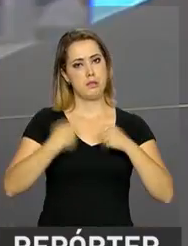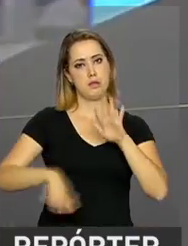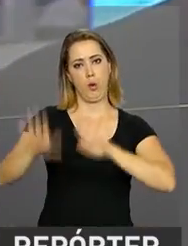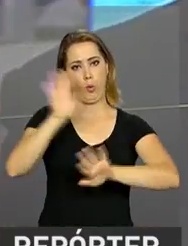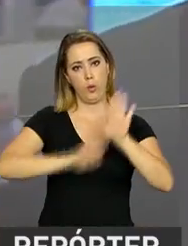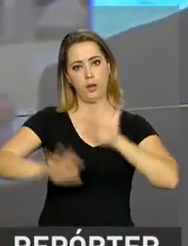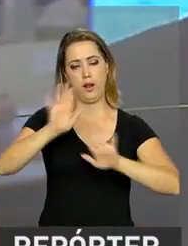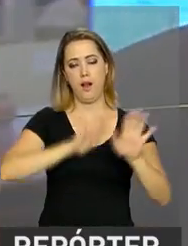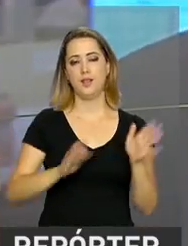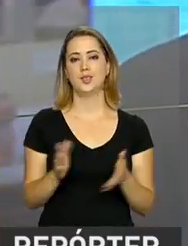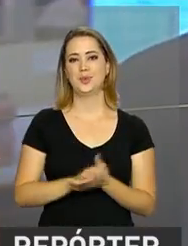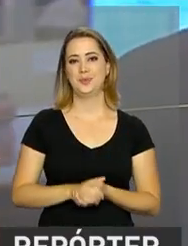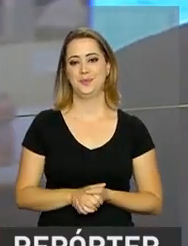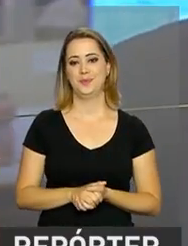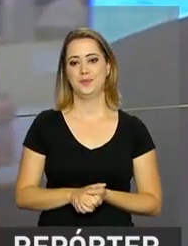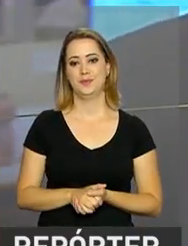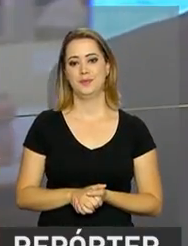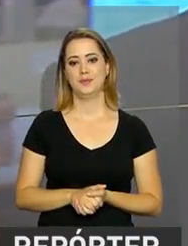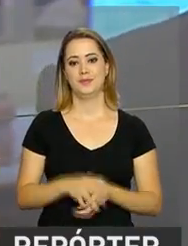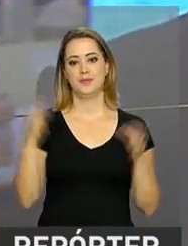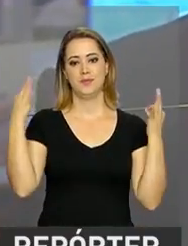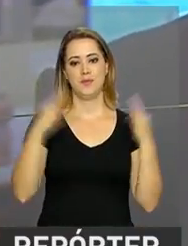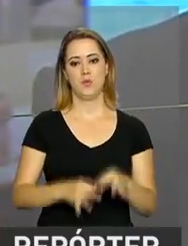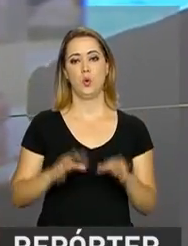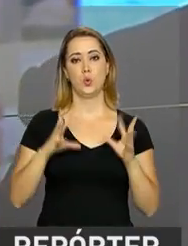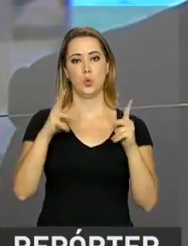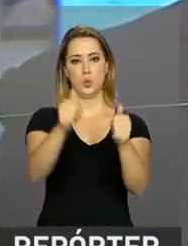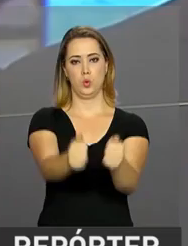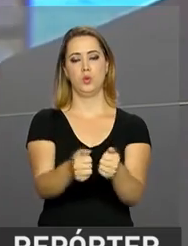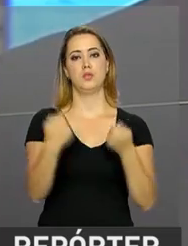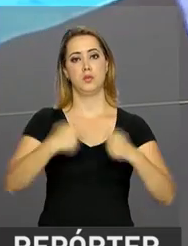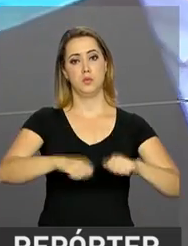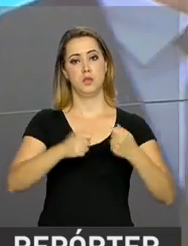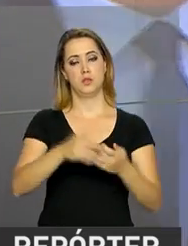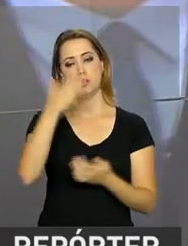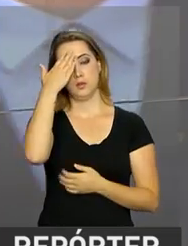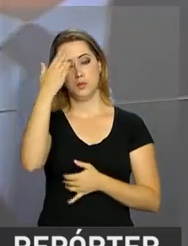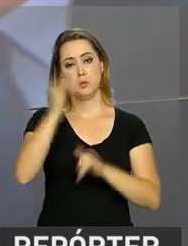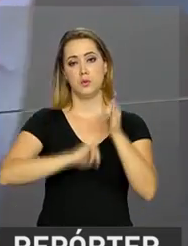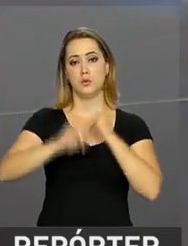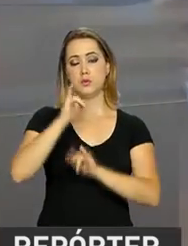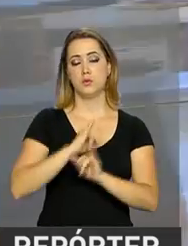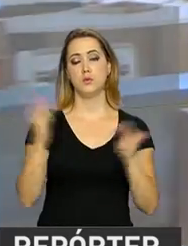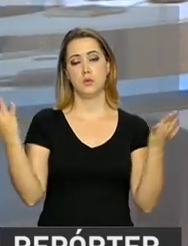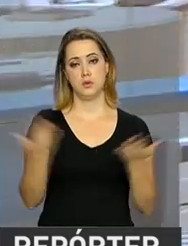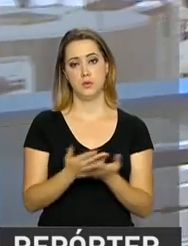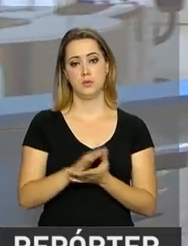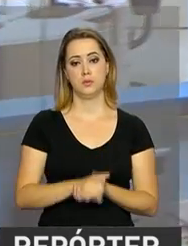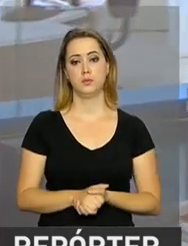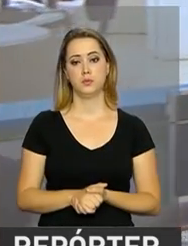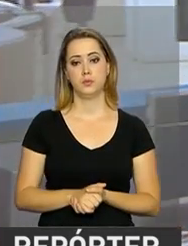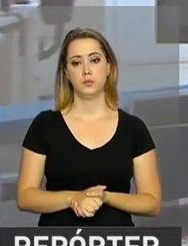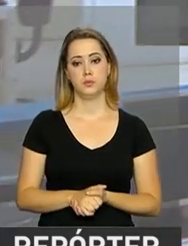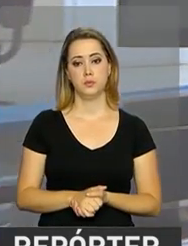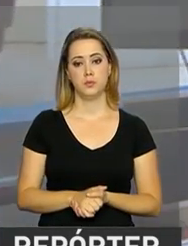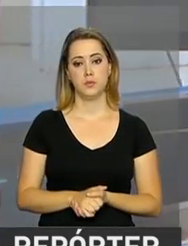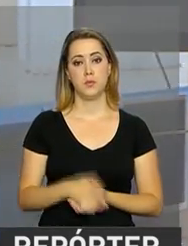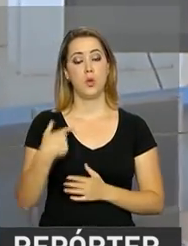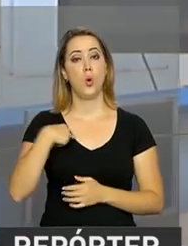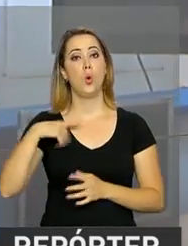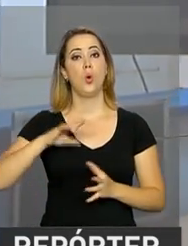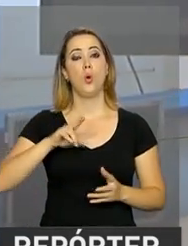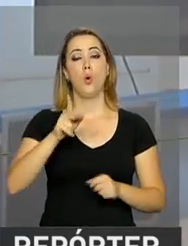essas dicas hein Roberto na íntegra né todas elas muito obrigado pelas informações ao vivo aqui pra gente e olha a nação mais